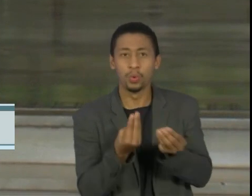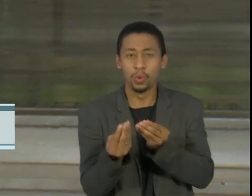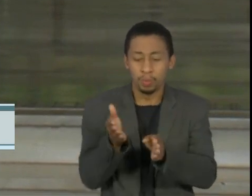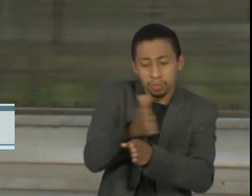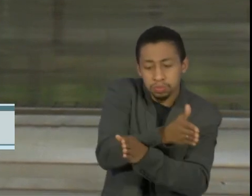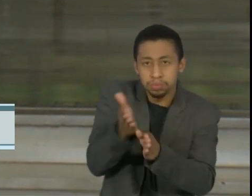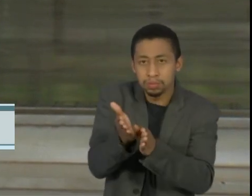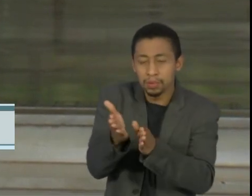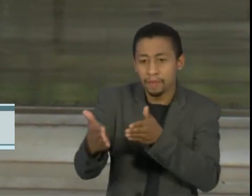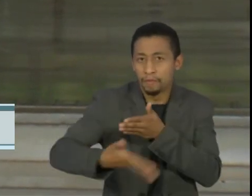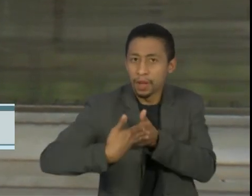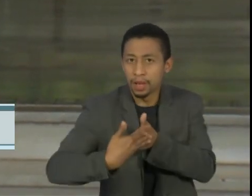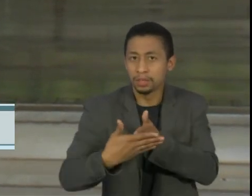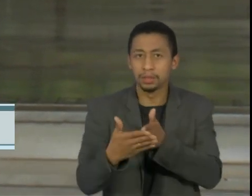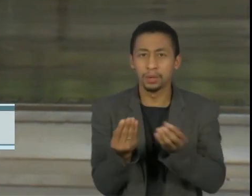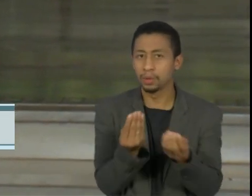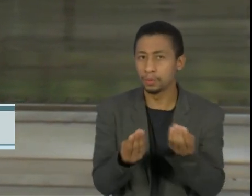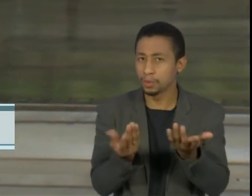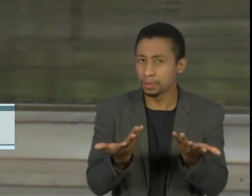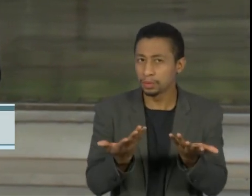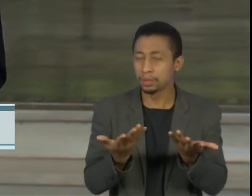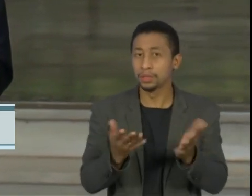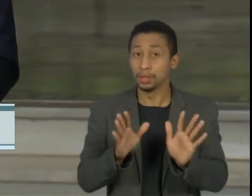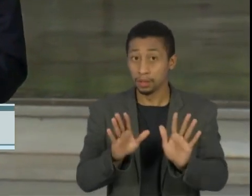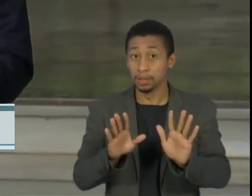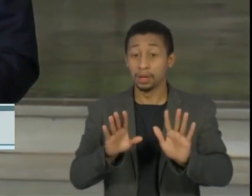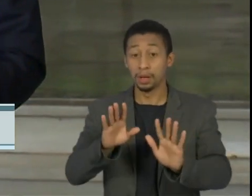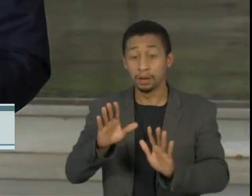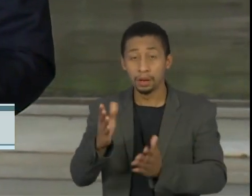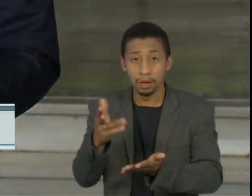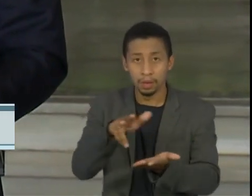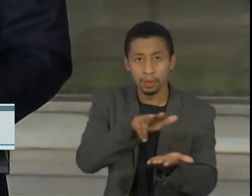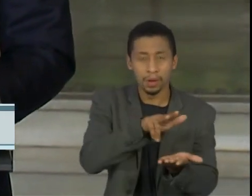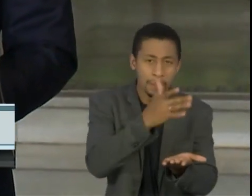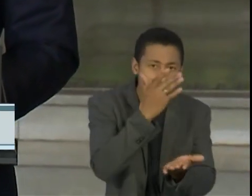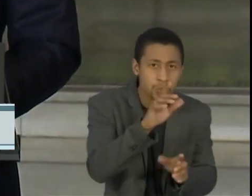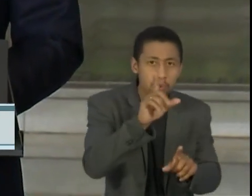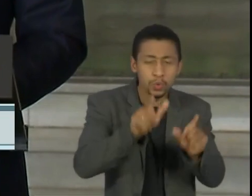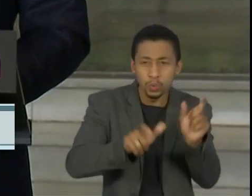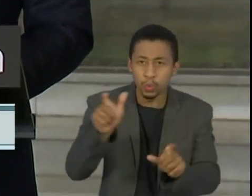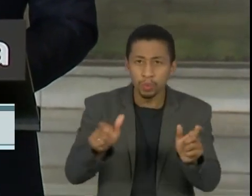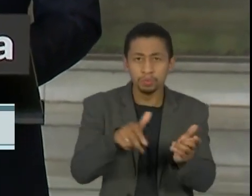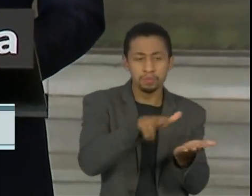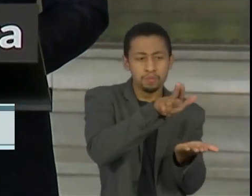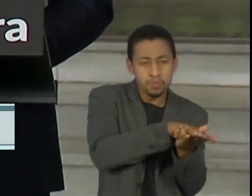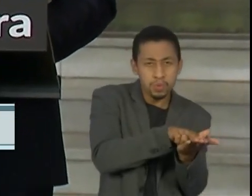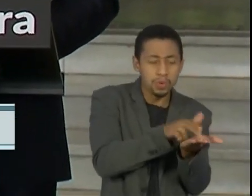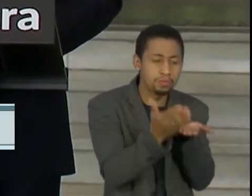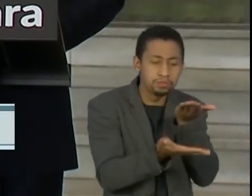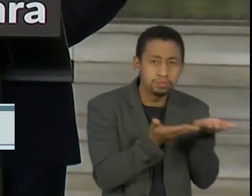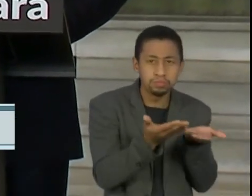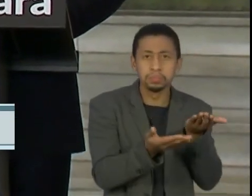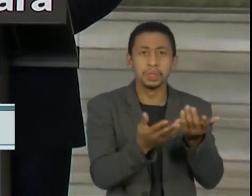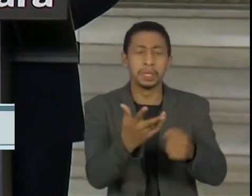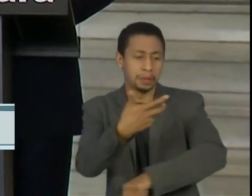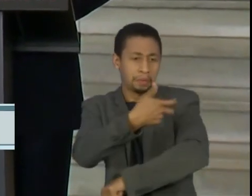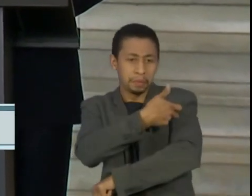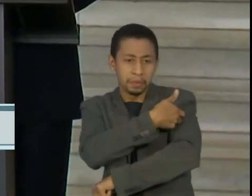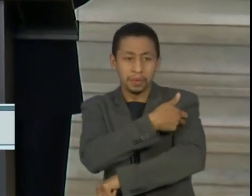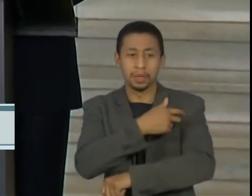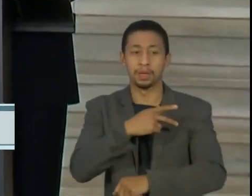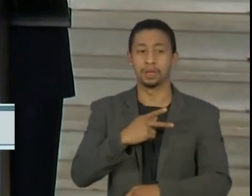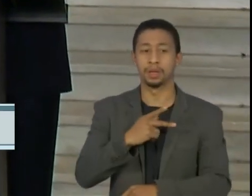Dimas. Doutor, o senhor falou que os pacientes são acompanhados por um tempo, um que recebe o placebo e o outro que recebe a vacina. Acho que a